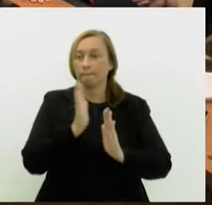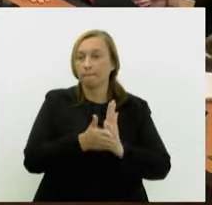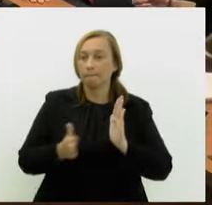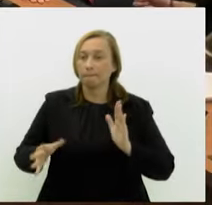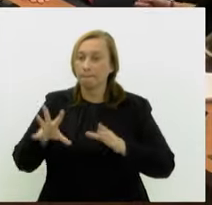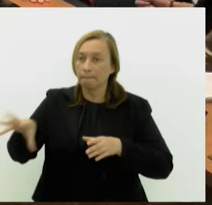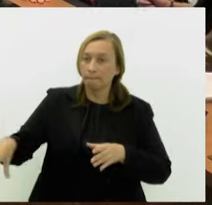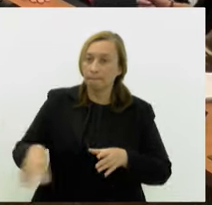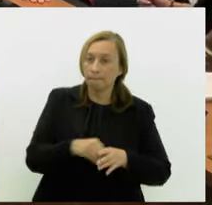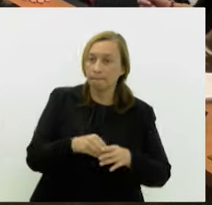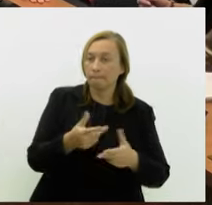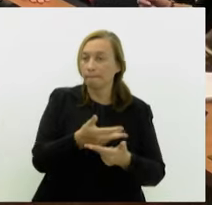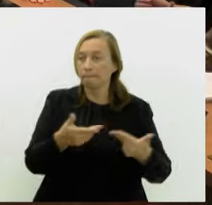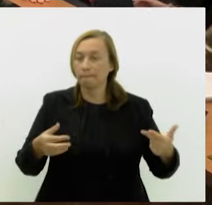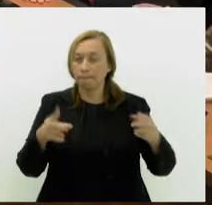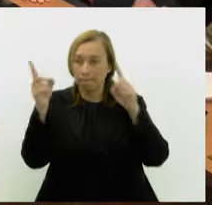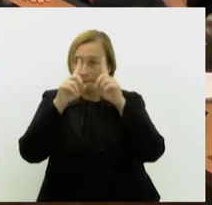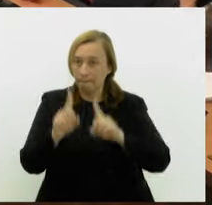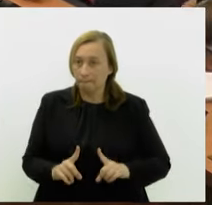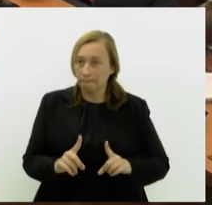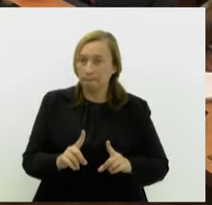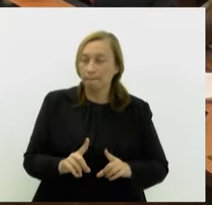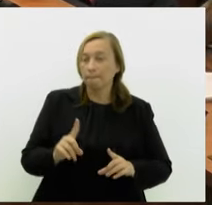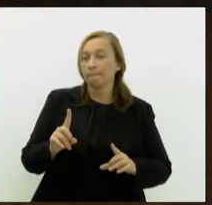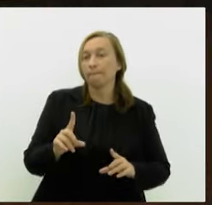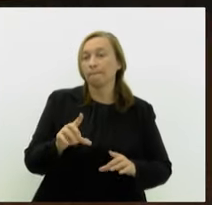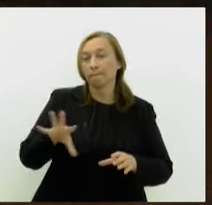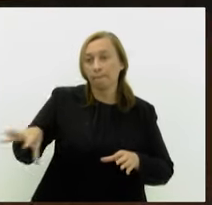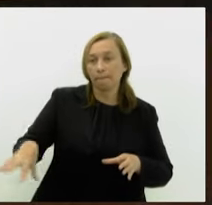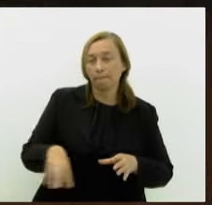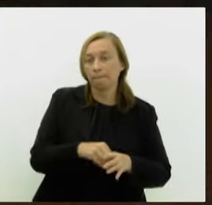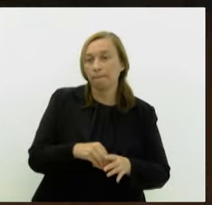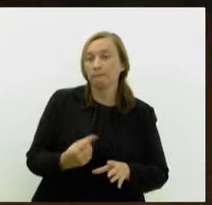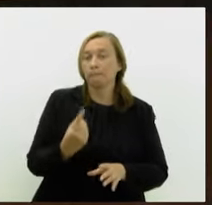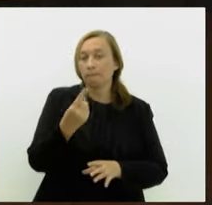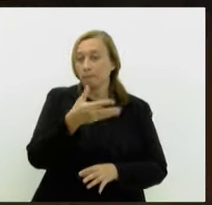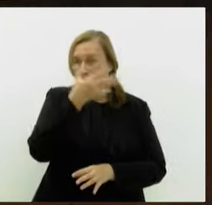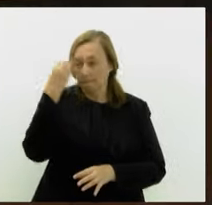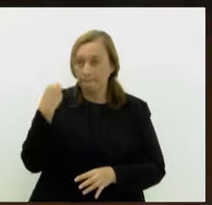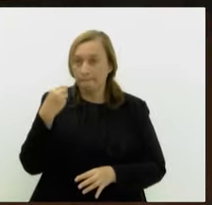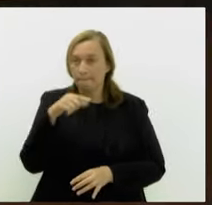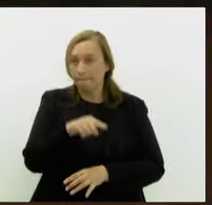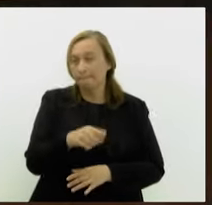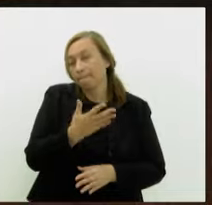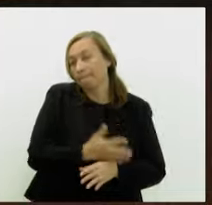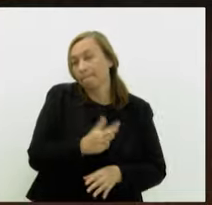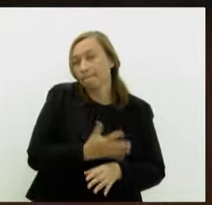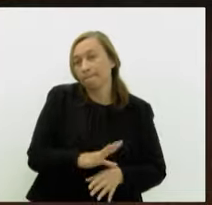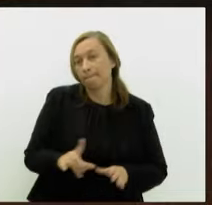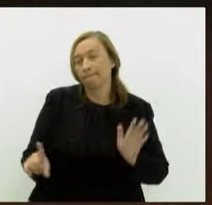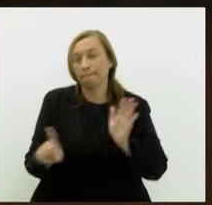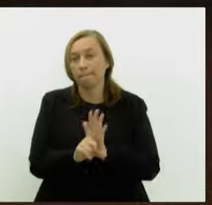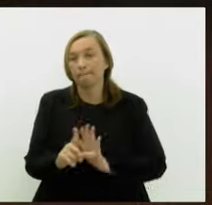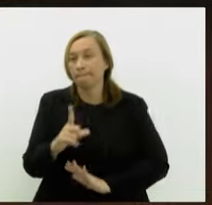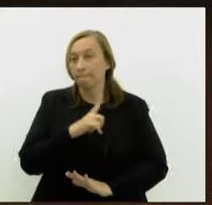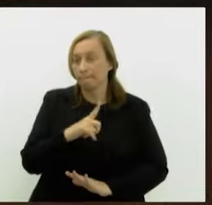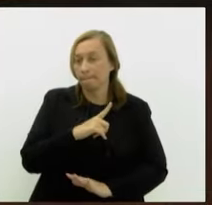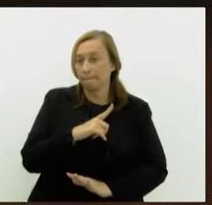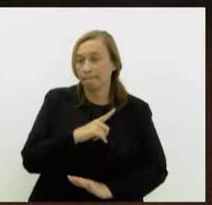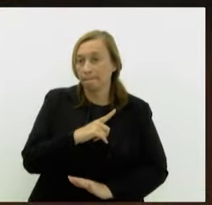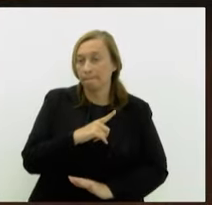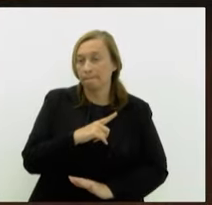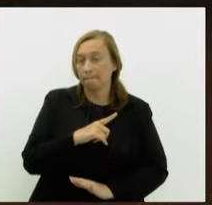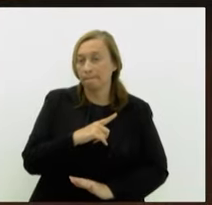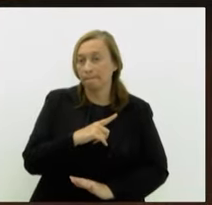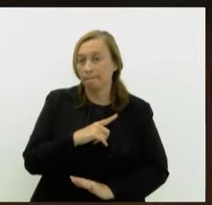estamos tratando de várias deficiências, incluir uma deficiência que está esquecida, isso aqui é uma prática legislativa que a gente tem. Acho que